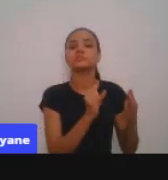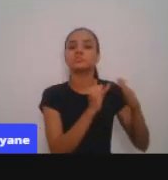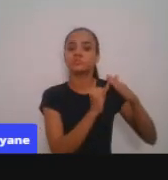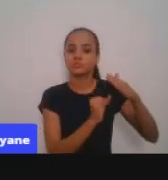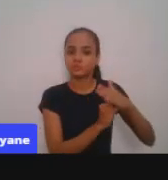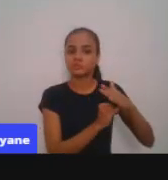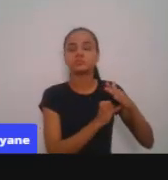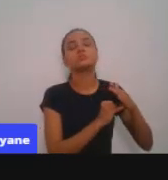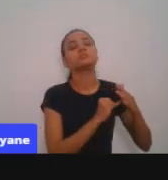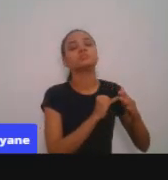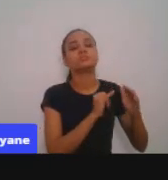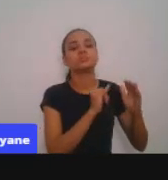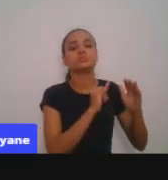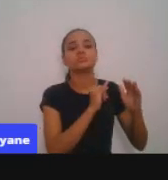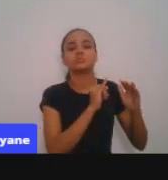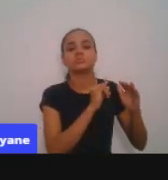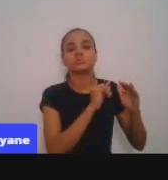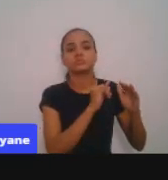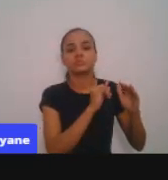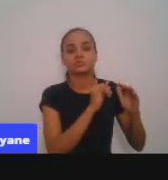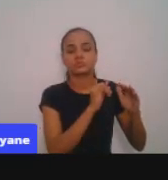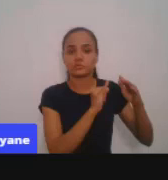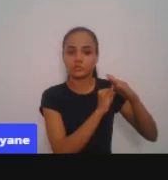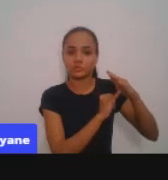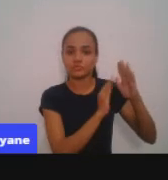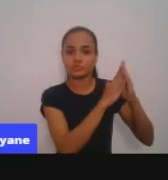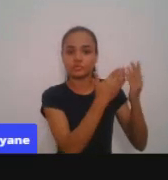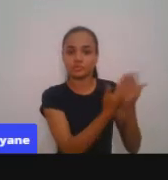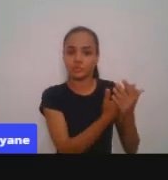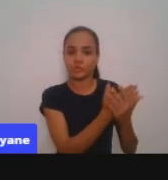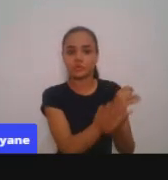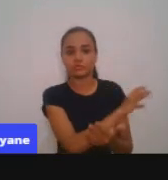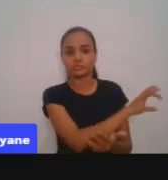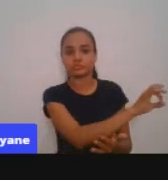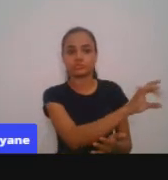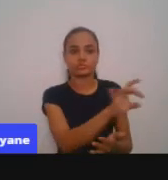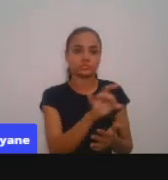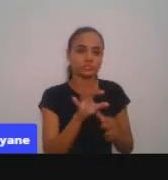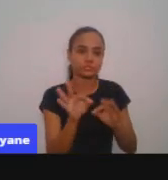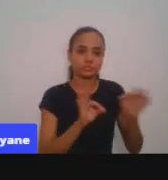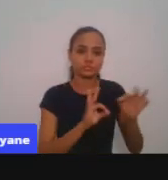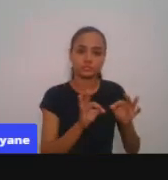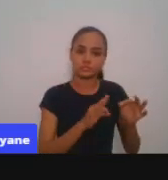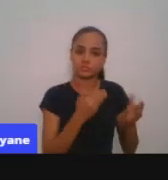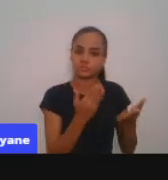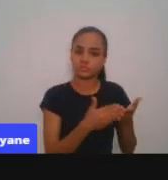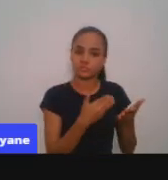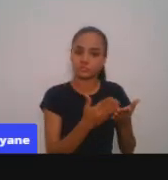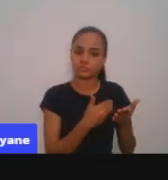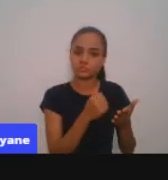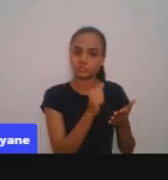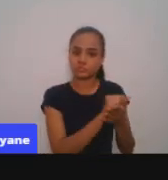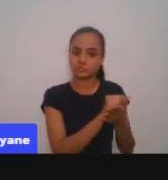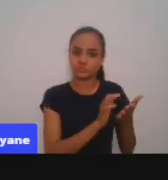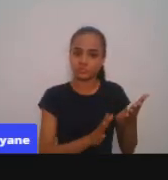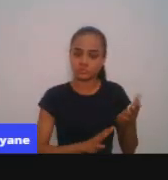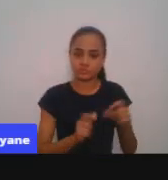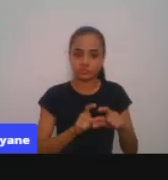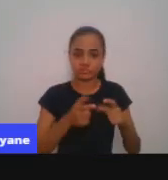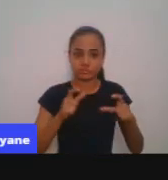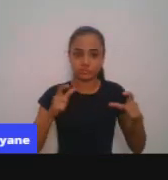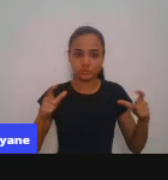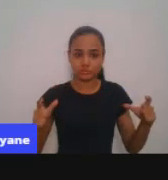instituição organizava a sua forma de pensar esse caderno de atividades, a maioria entregou impresso mesmo, até